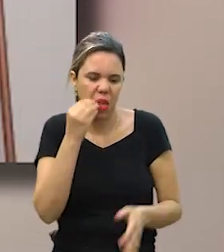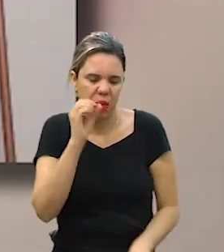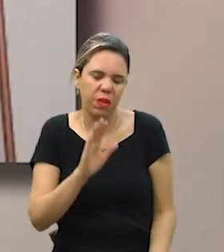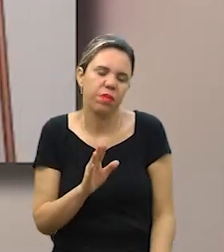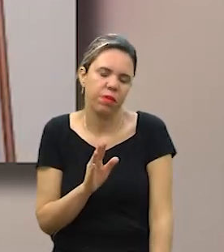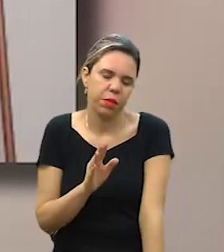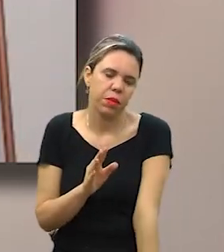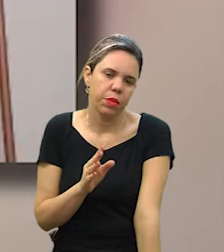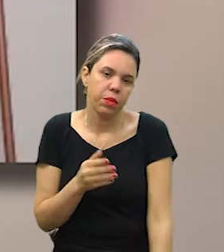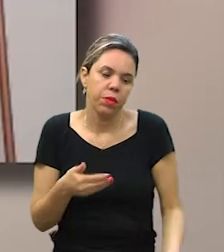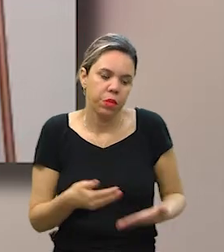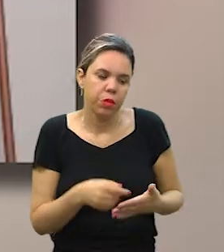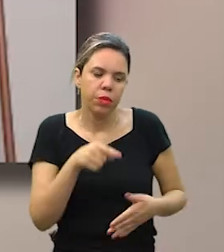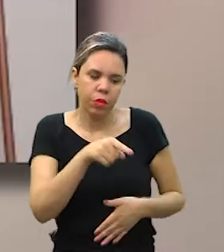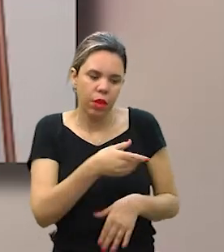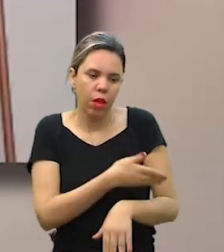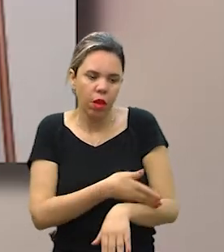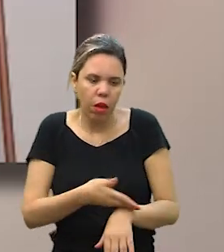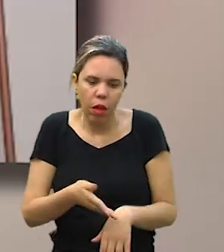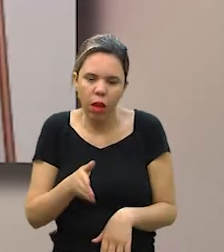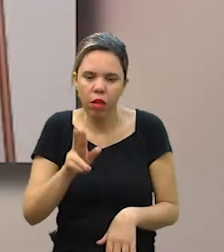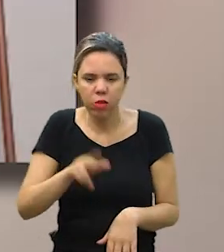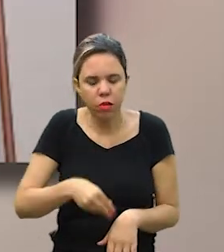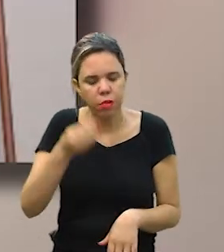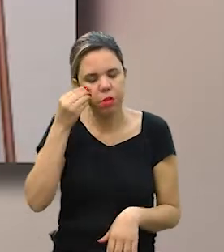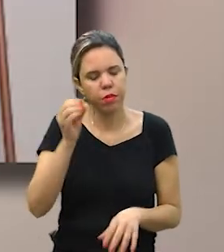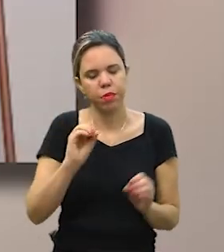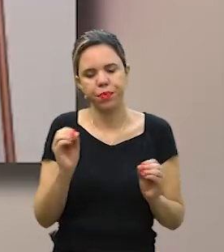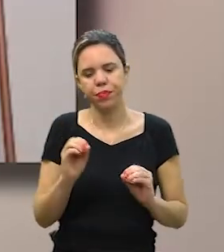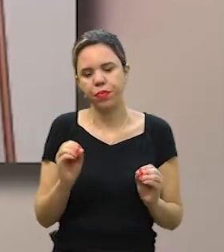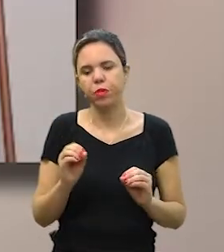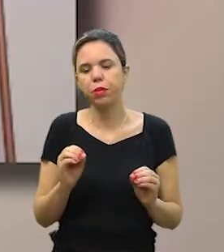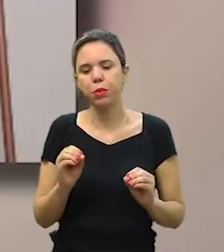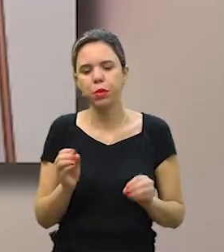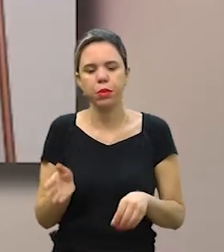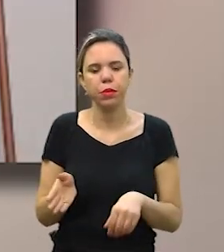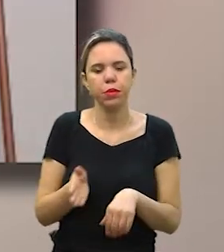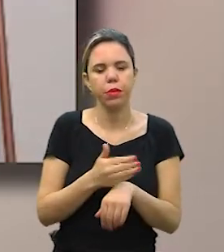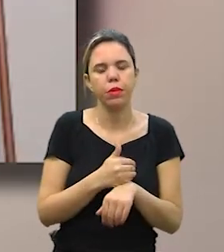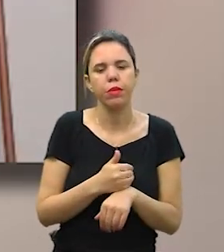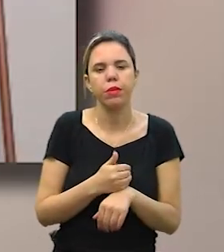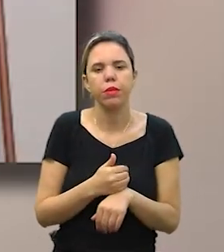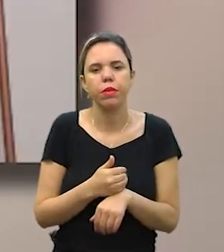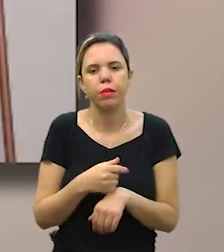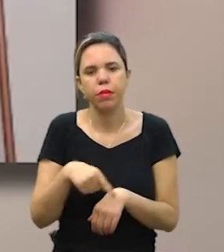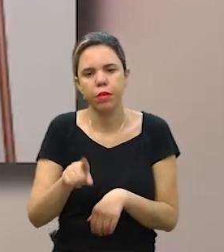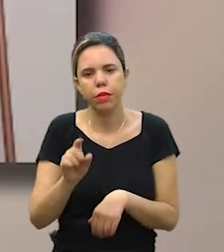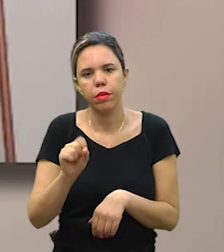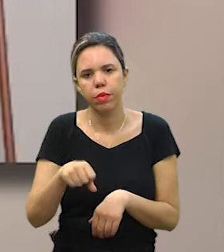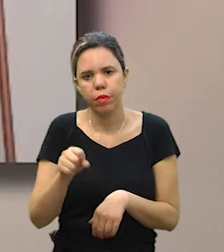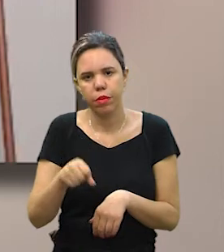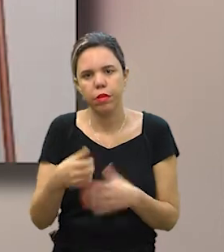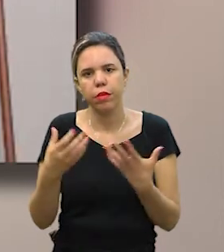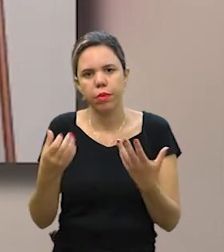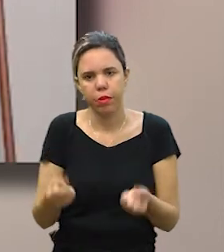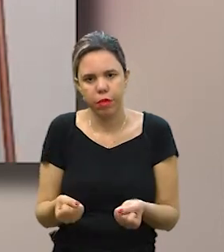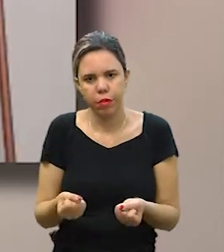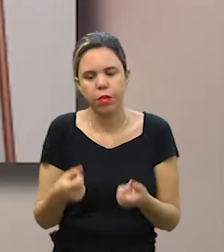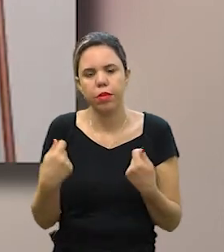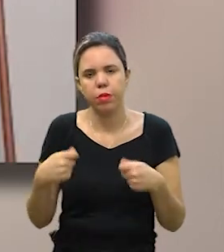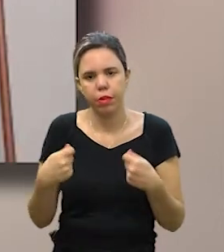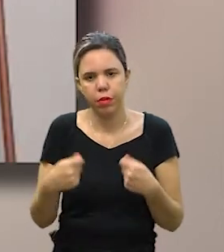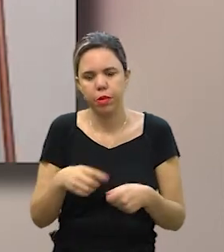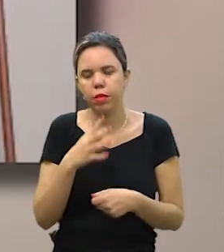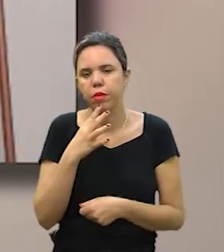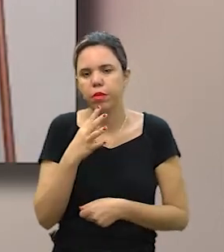não é verdade? Mas o bebê que nunca experimentou antes, ele vai sim aceitar. E